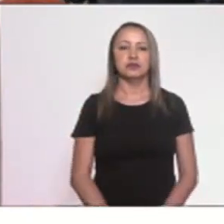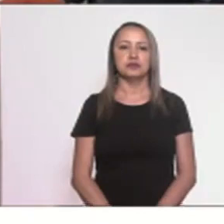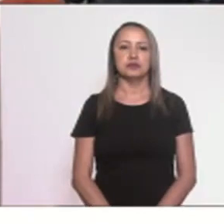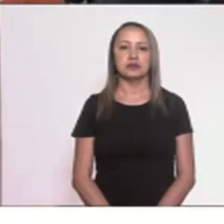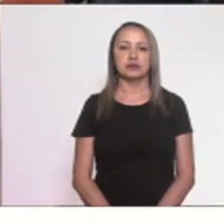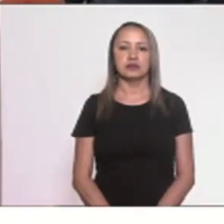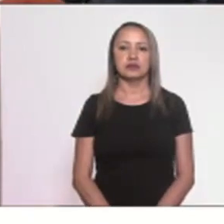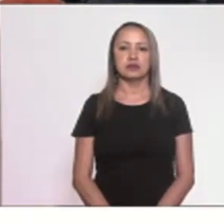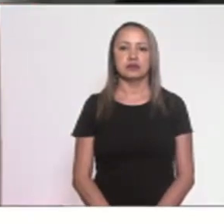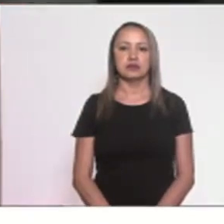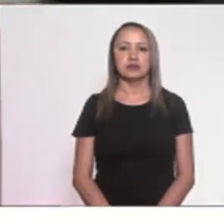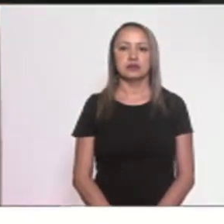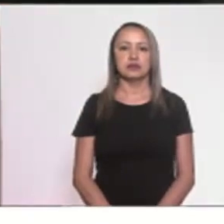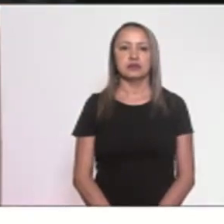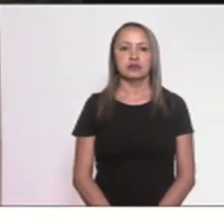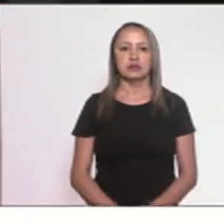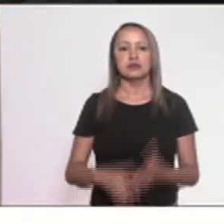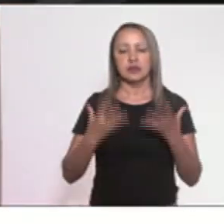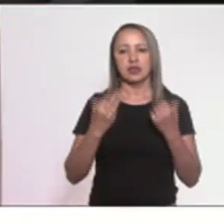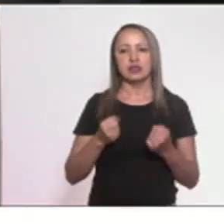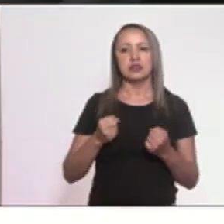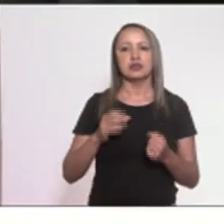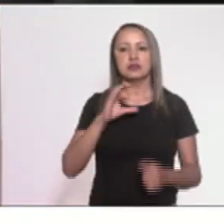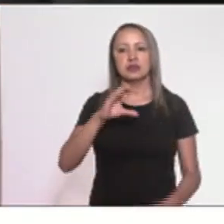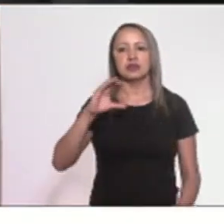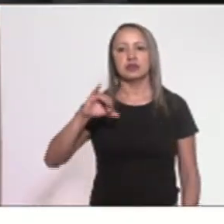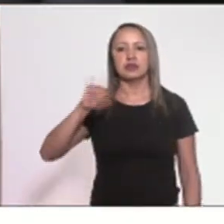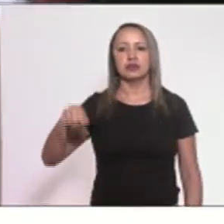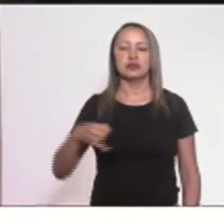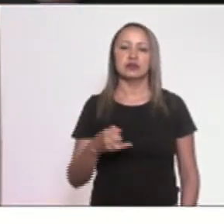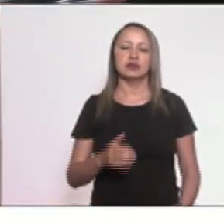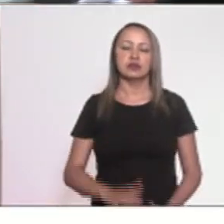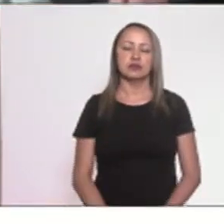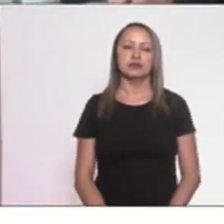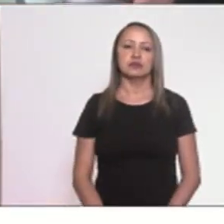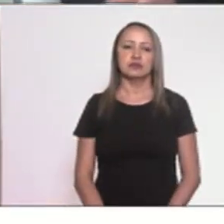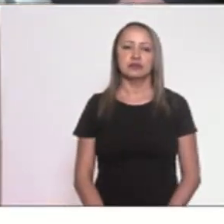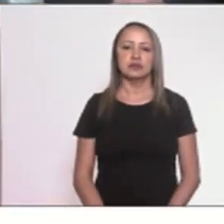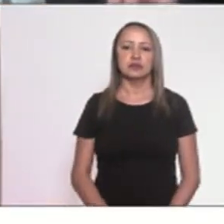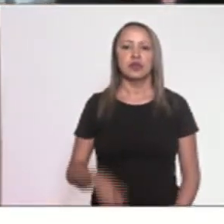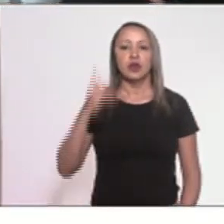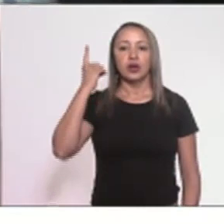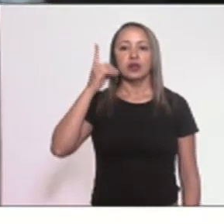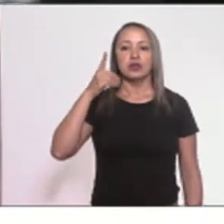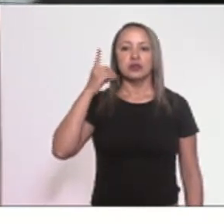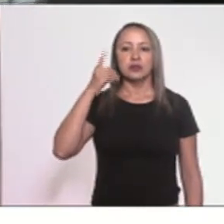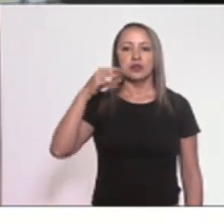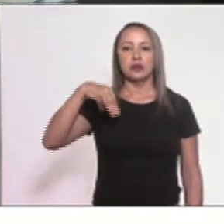Acompanho a CCJ, senhor presidente. Pela Comissão de Saúde, deputada Marta Rocha.